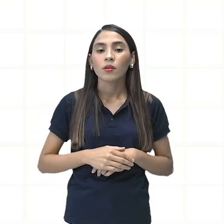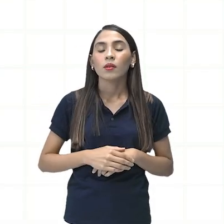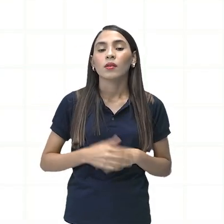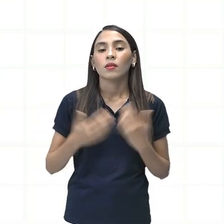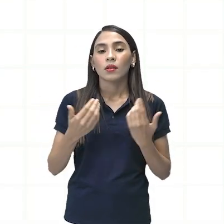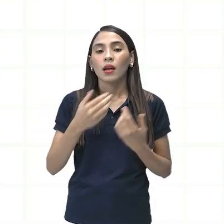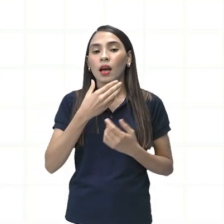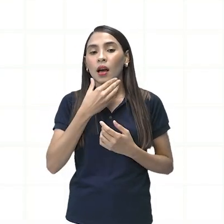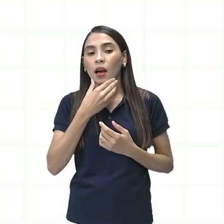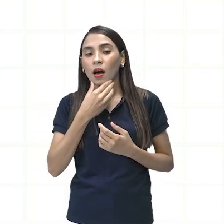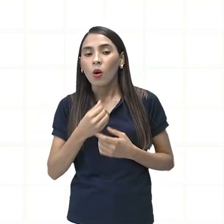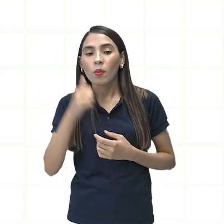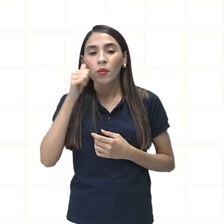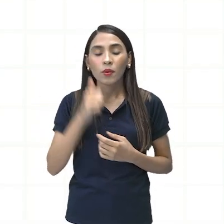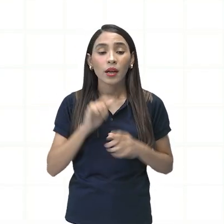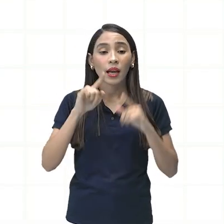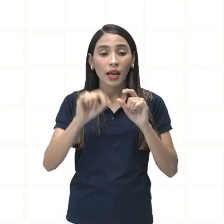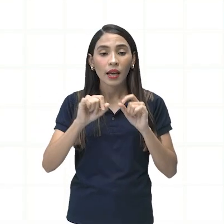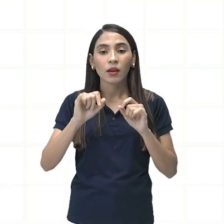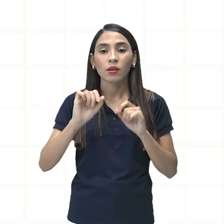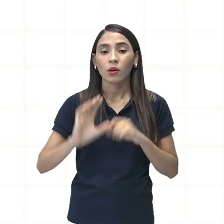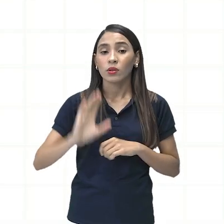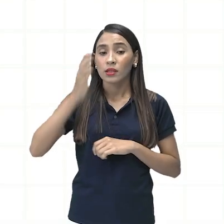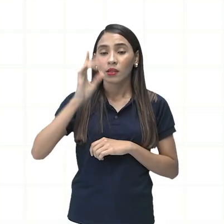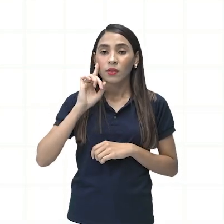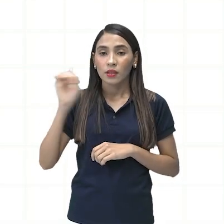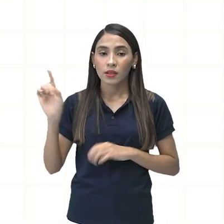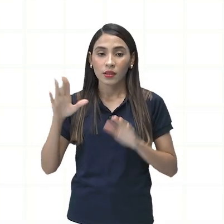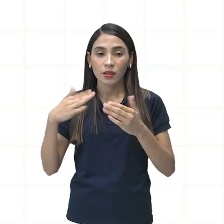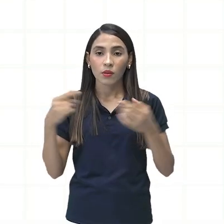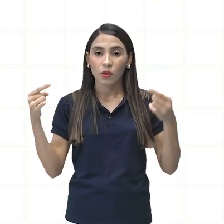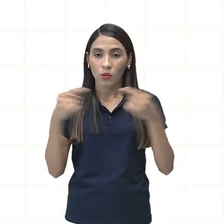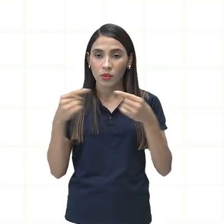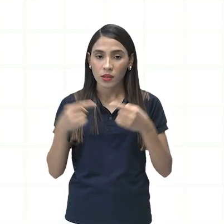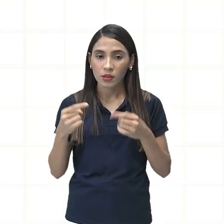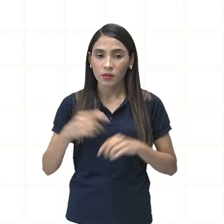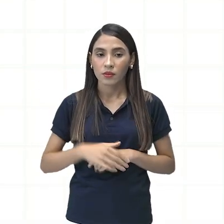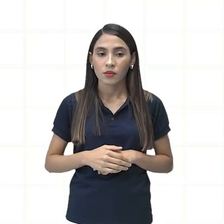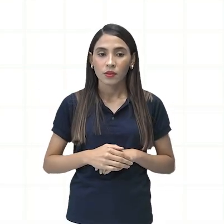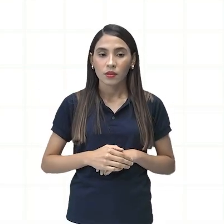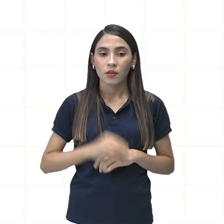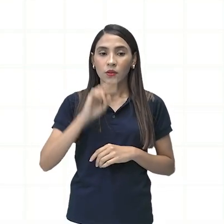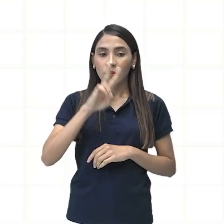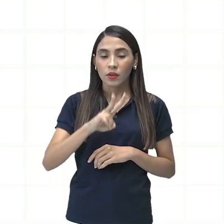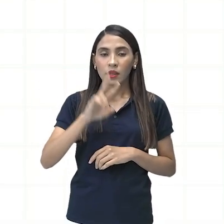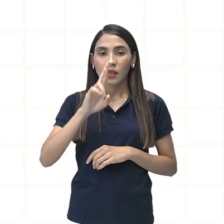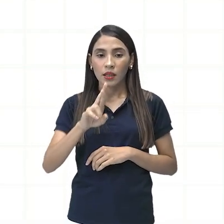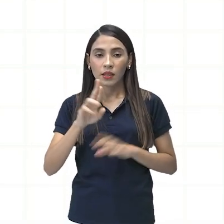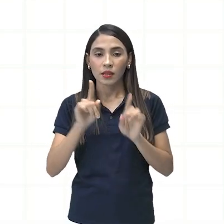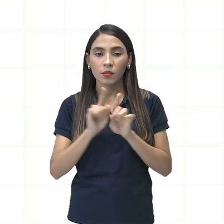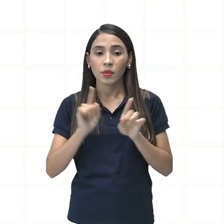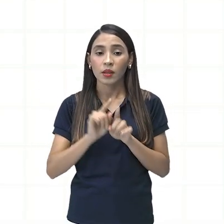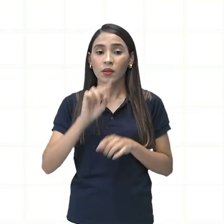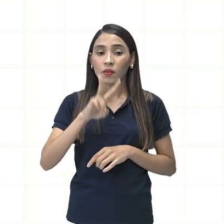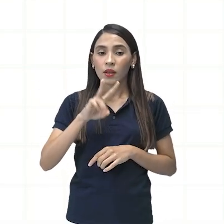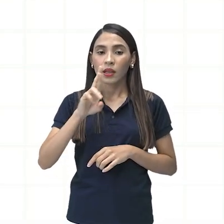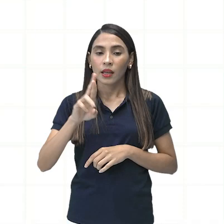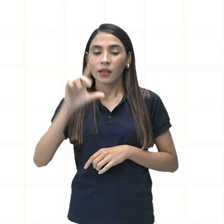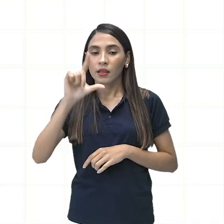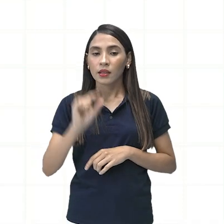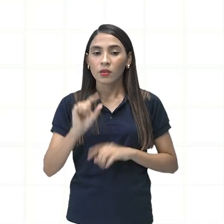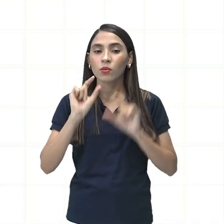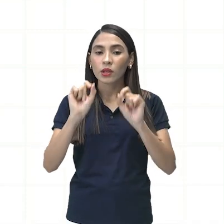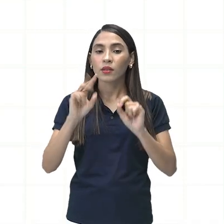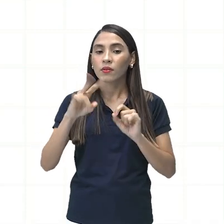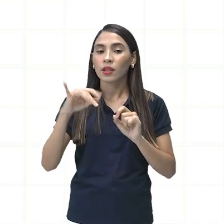masculino com o gameta feminino, é o que está acontecendo aí. Então, a combinação de um Vzão, Rzão com Vzão, Rzão, nós vamos ter o